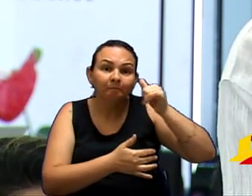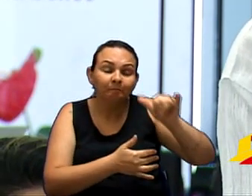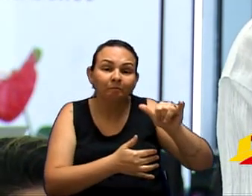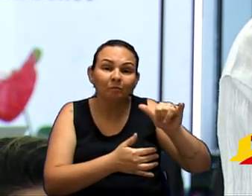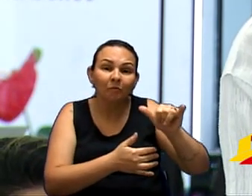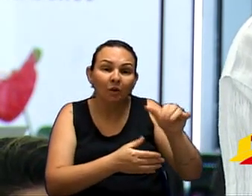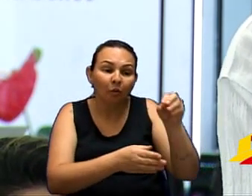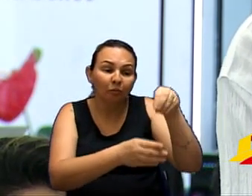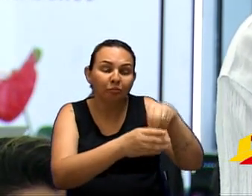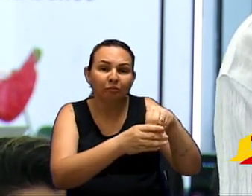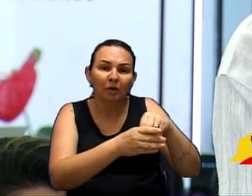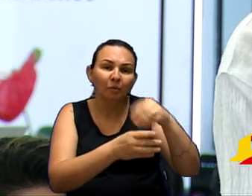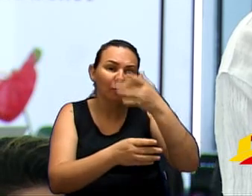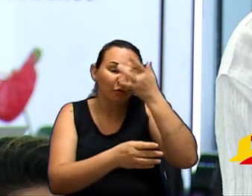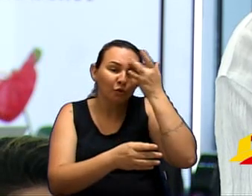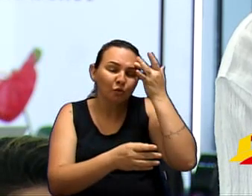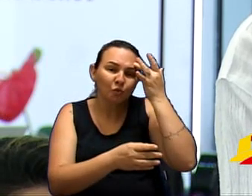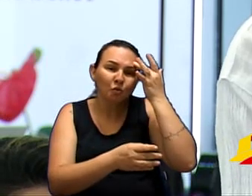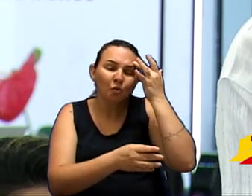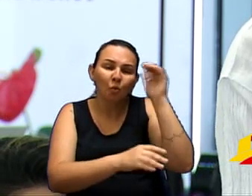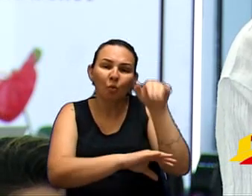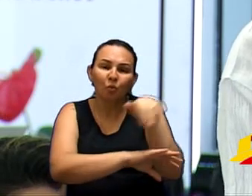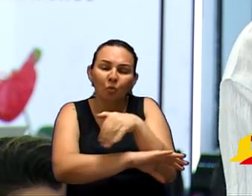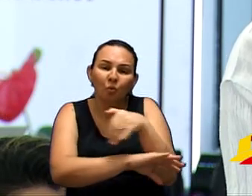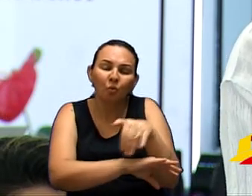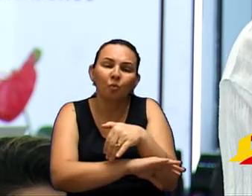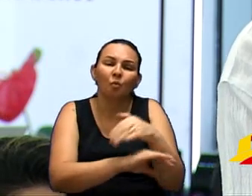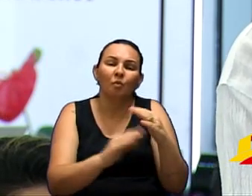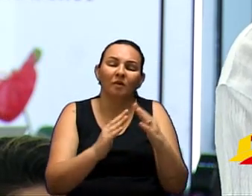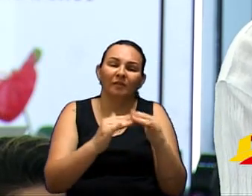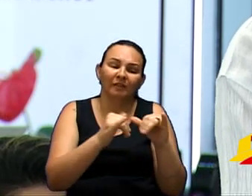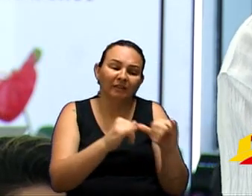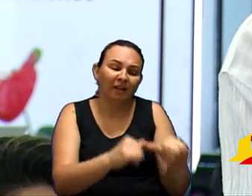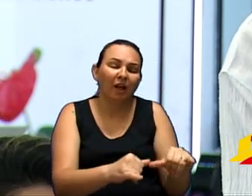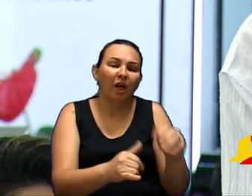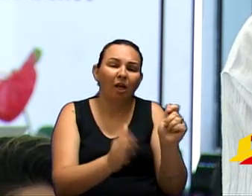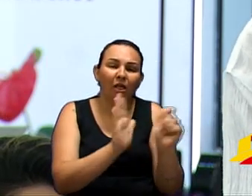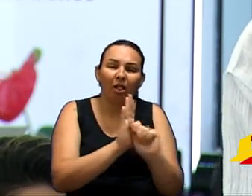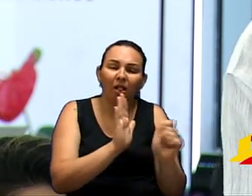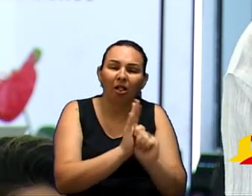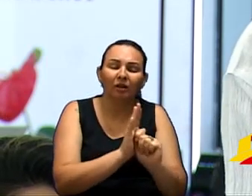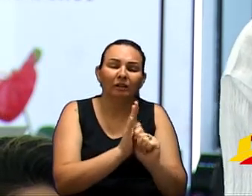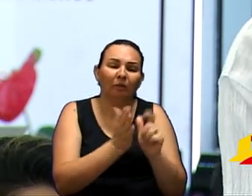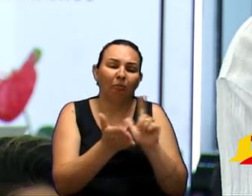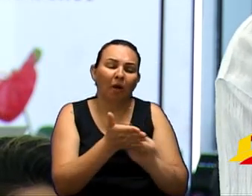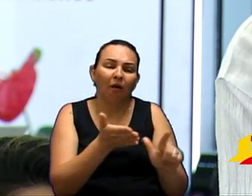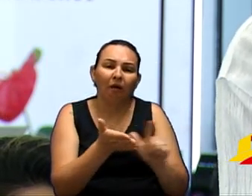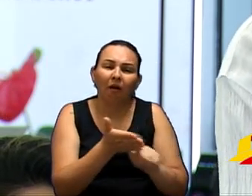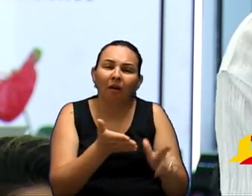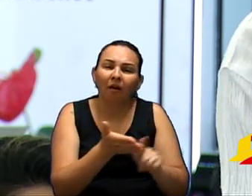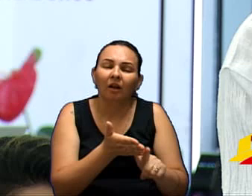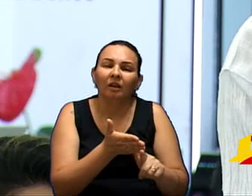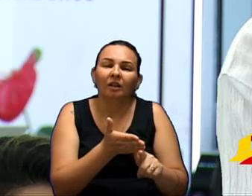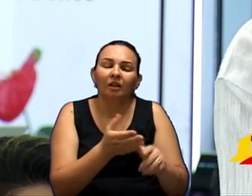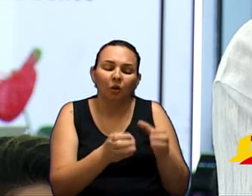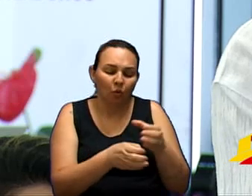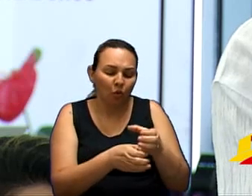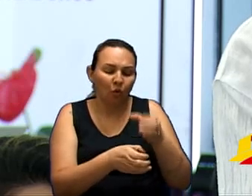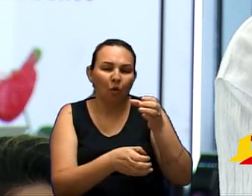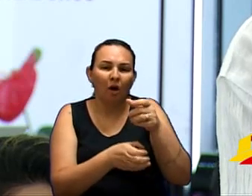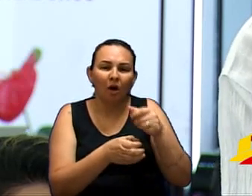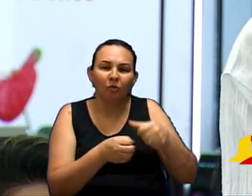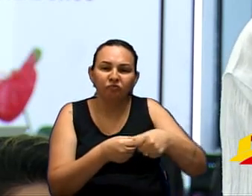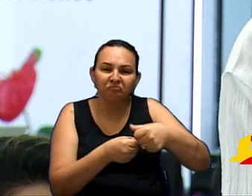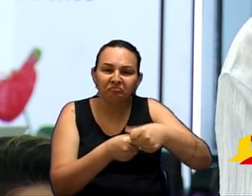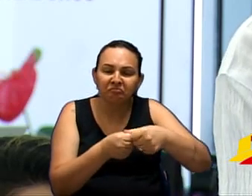instalação de moradores de rua e usuários de drogas fizeram as limpezas de latas que eram usadas para consumo de